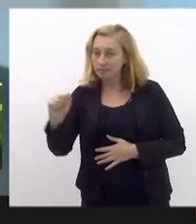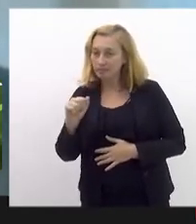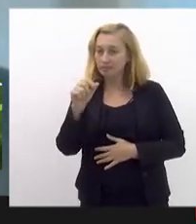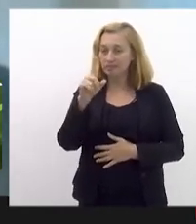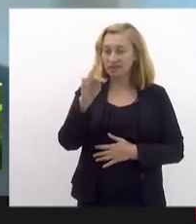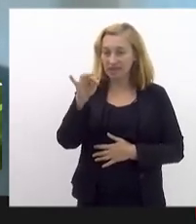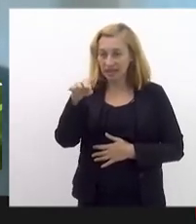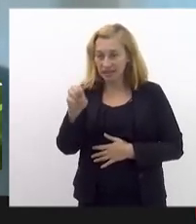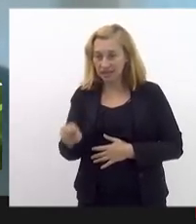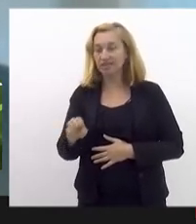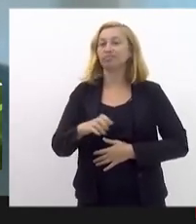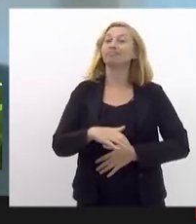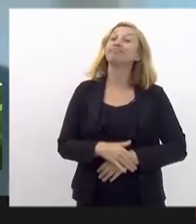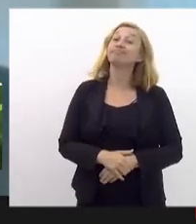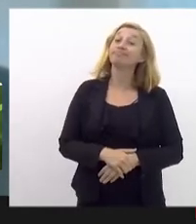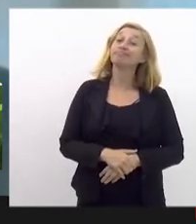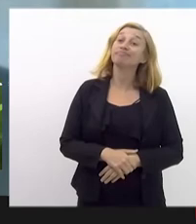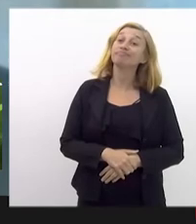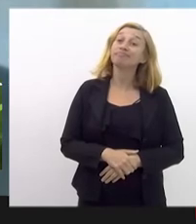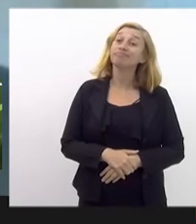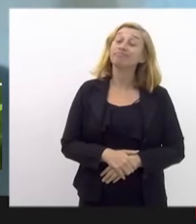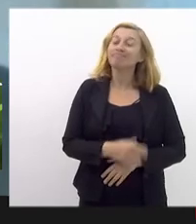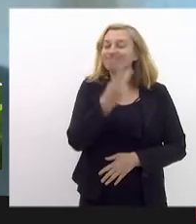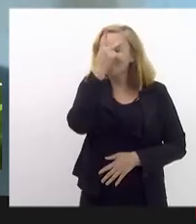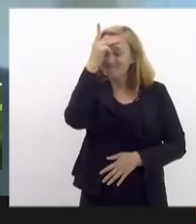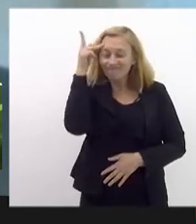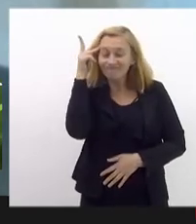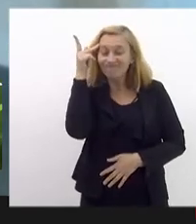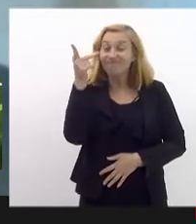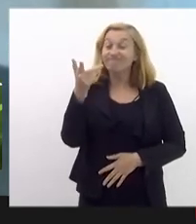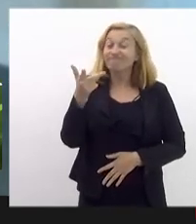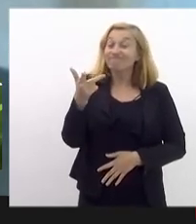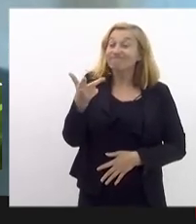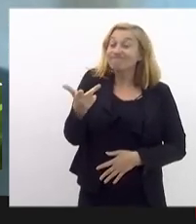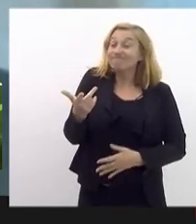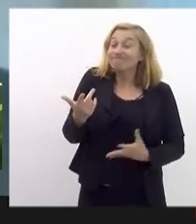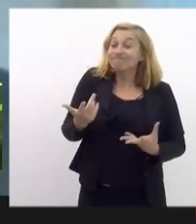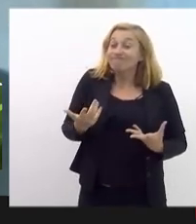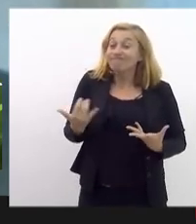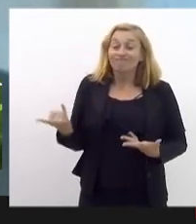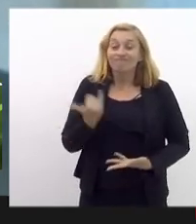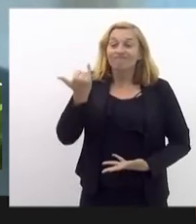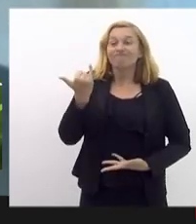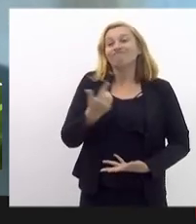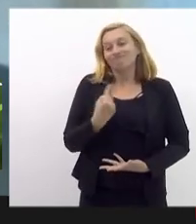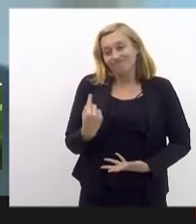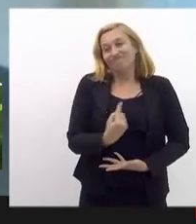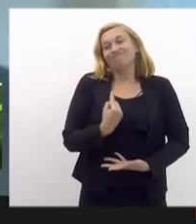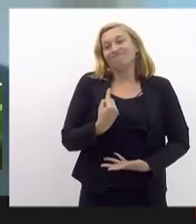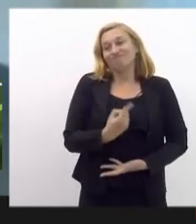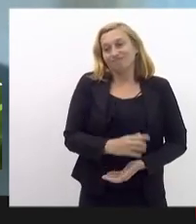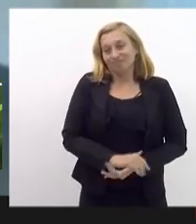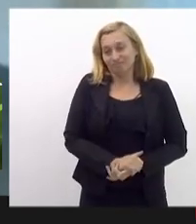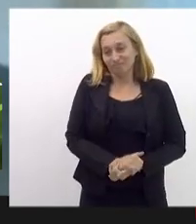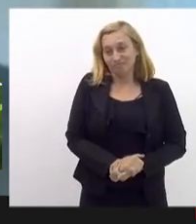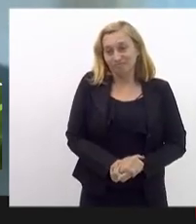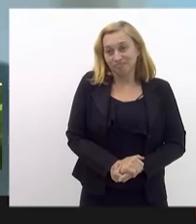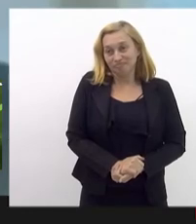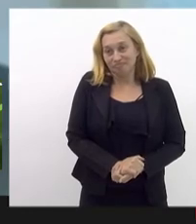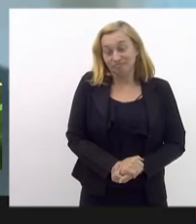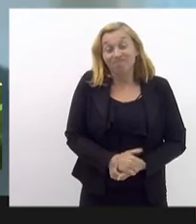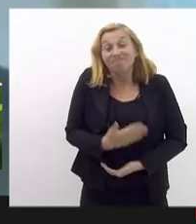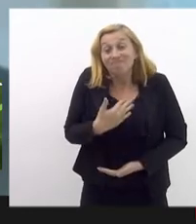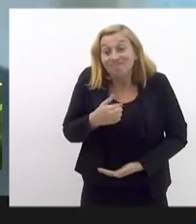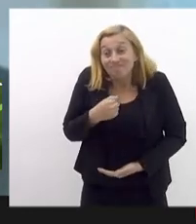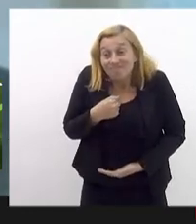Merique. Realmente são pessoas que são de grande importância para nós. Eu